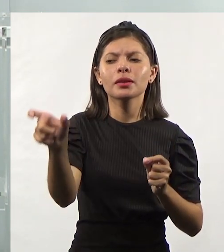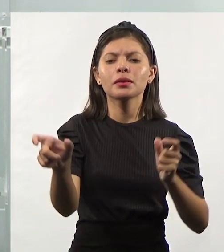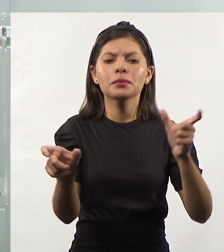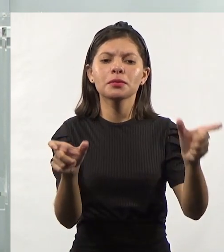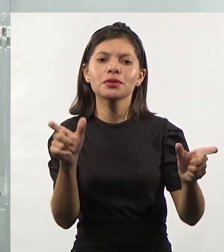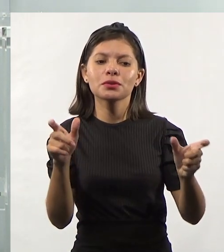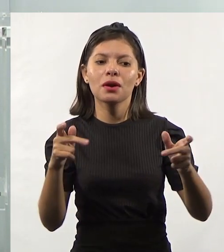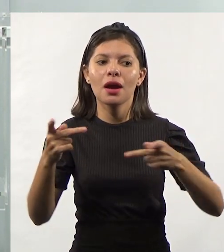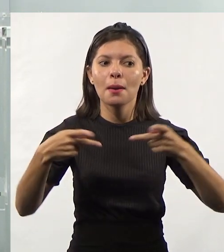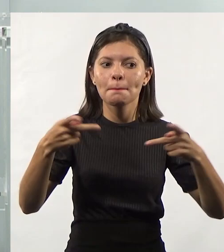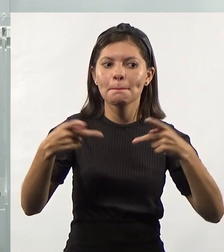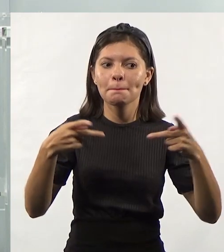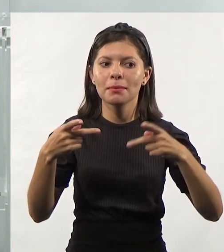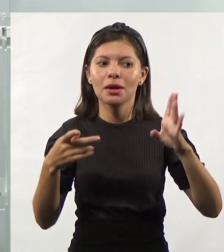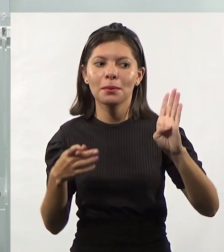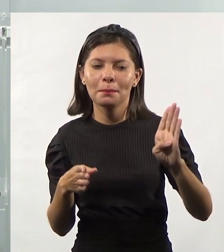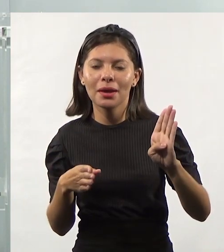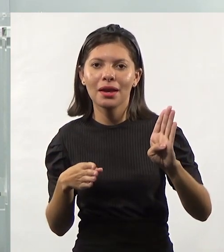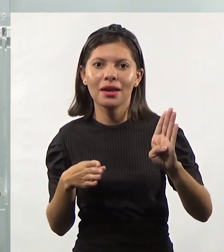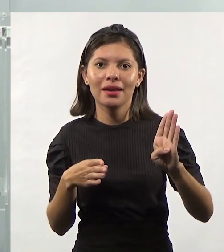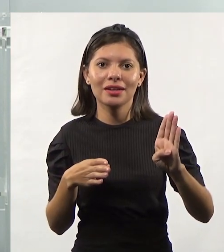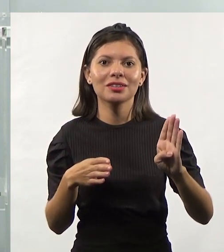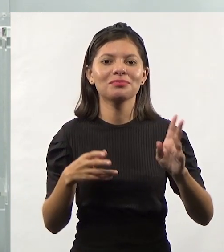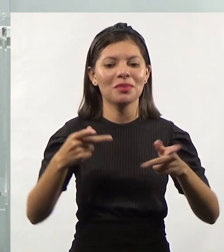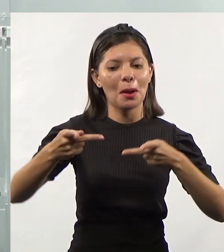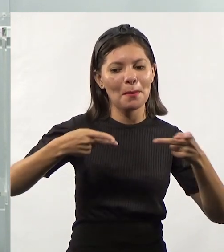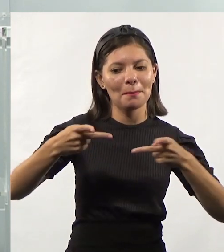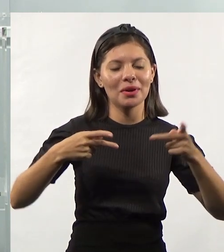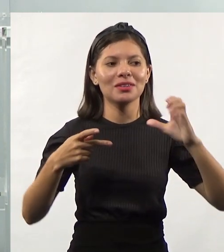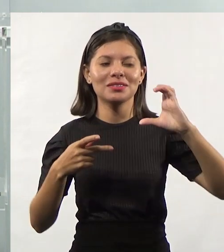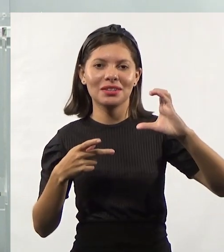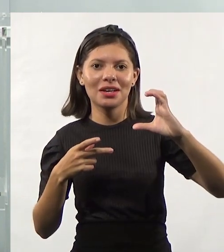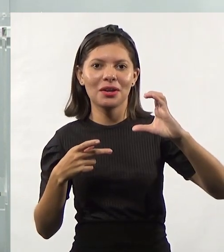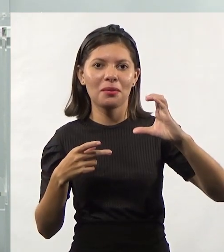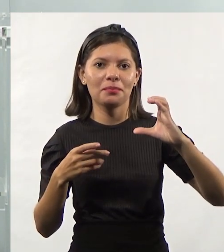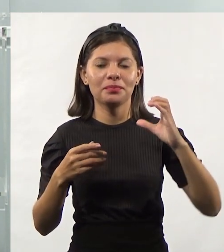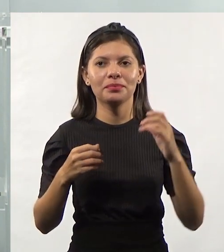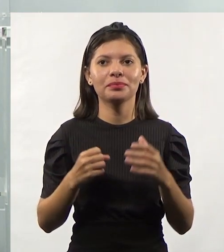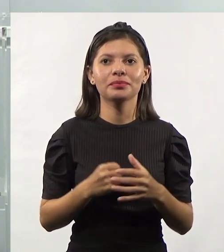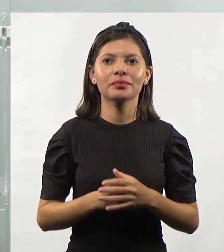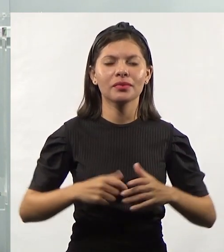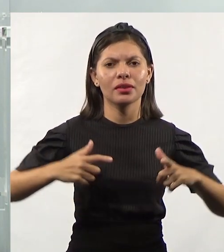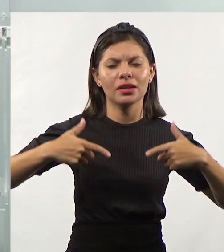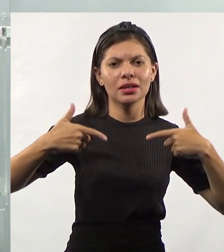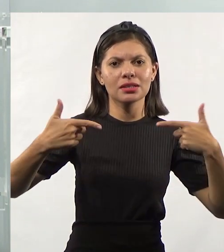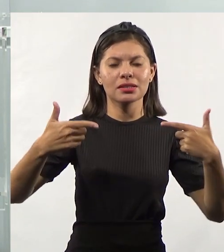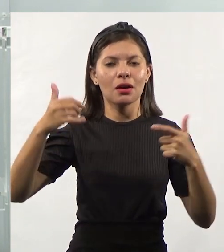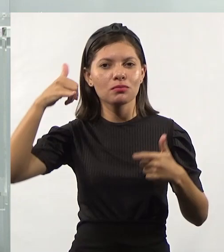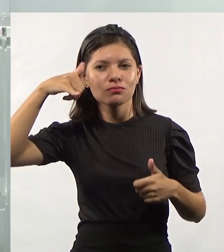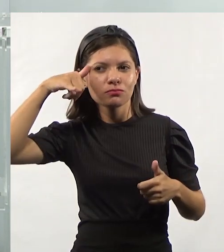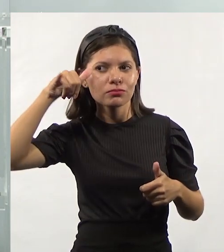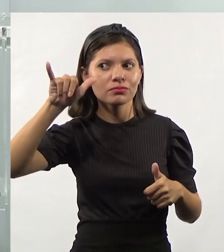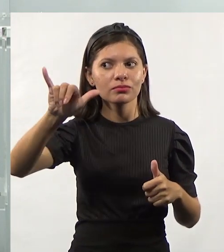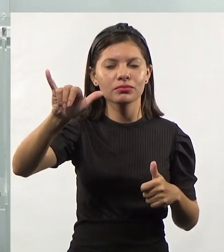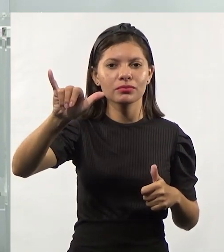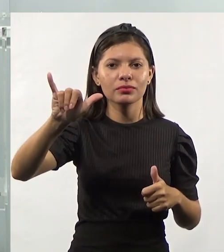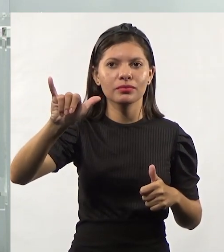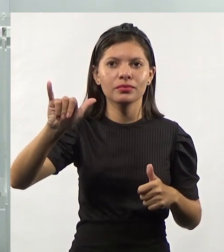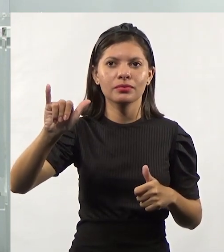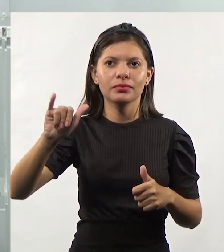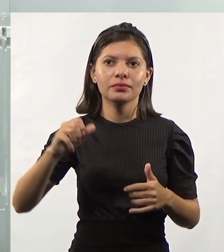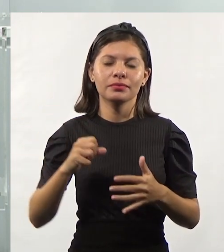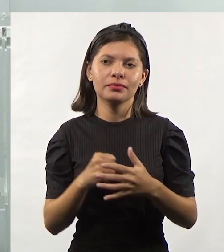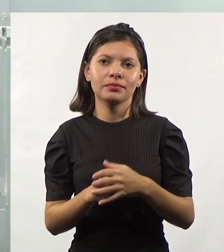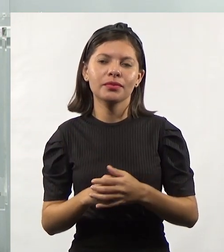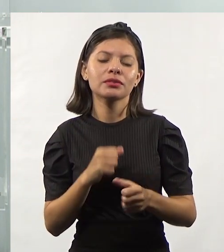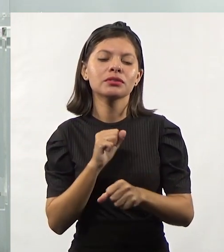pessoas que têm assim um plano B debaixo da manga, né? Um plano C? Então, elas começam a agir proativamente, não